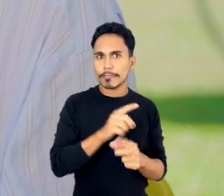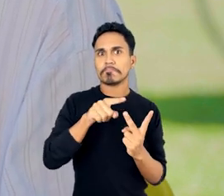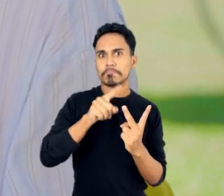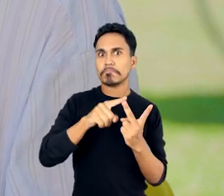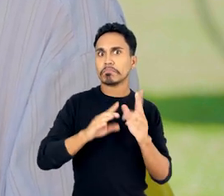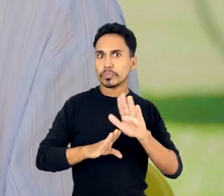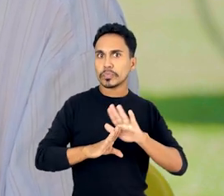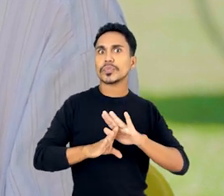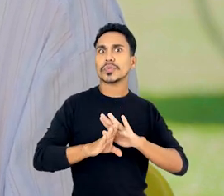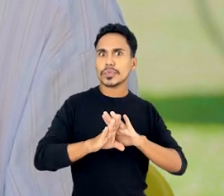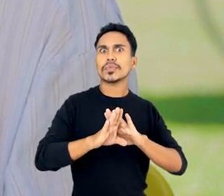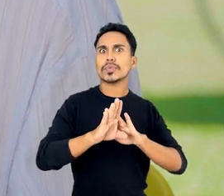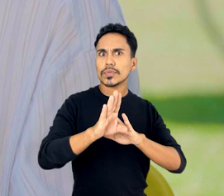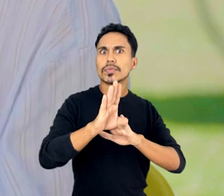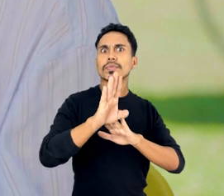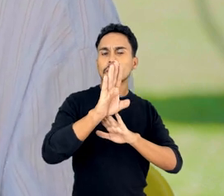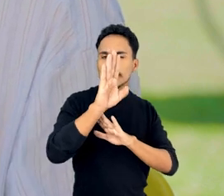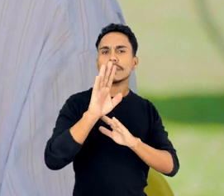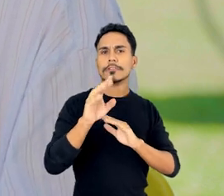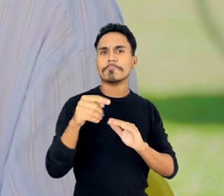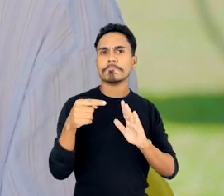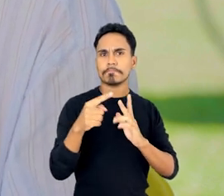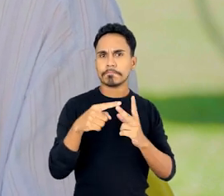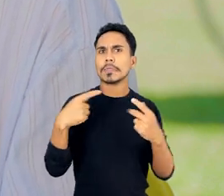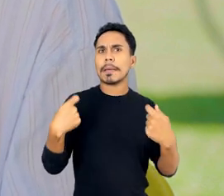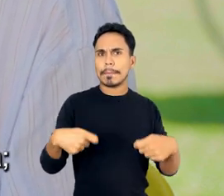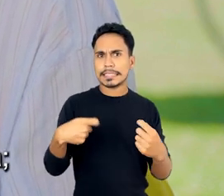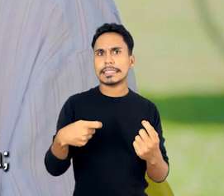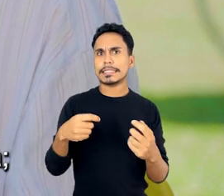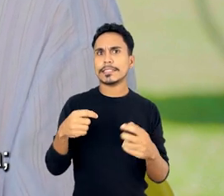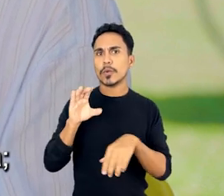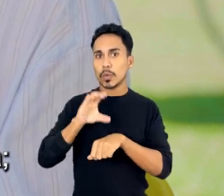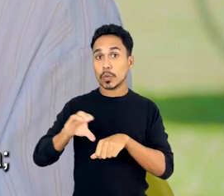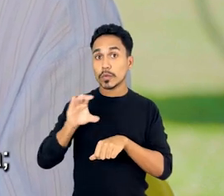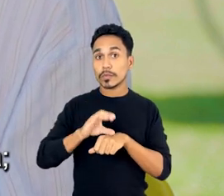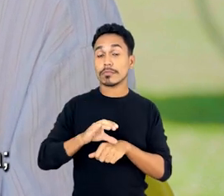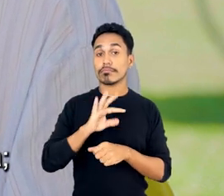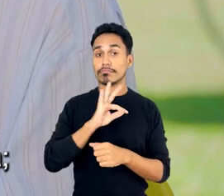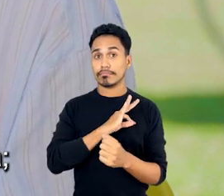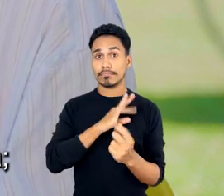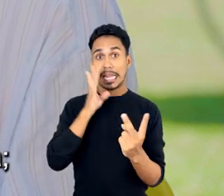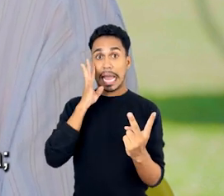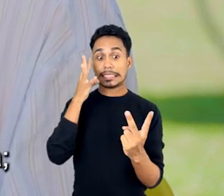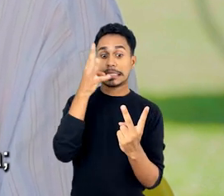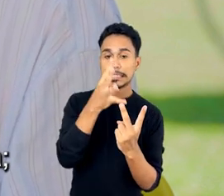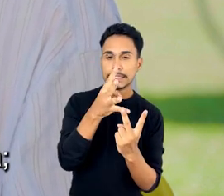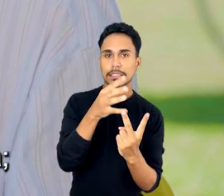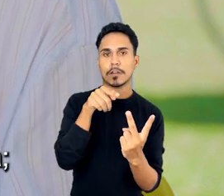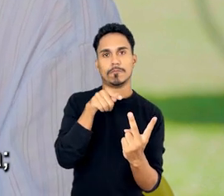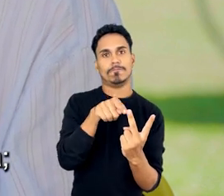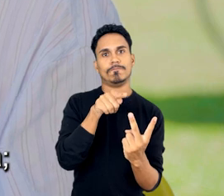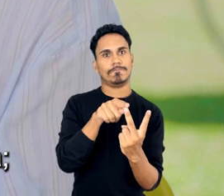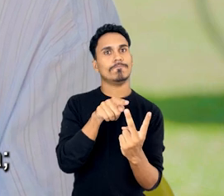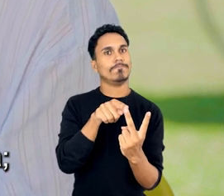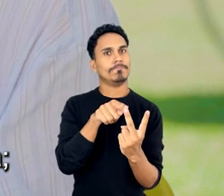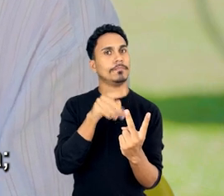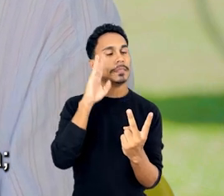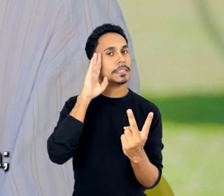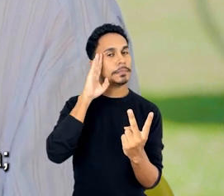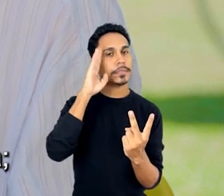que necessita né de um de um de uma demanda eh é para